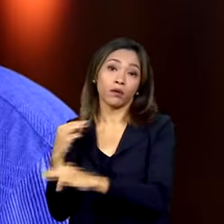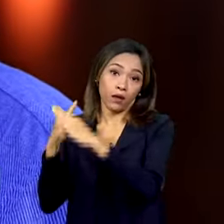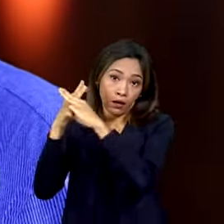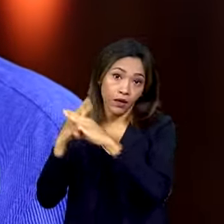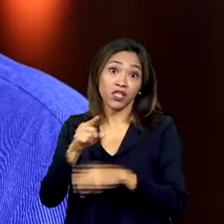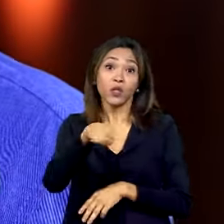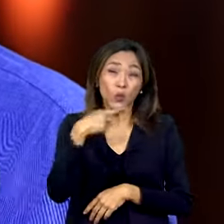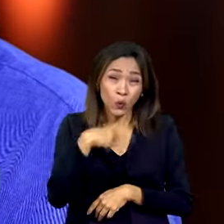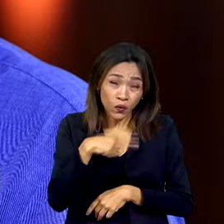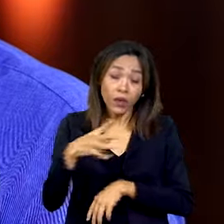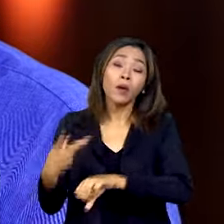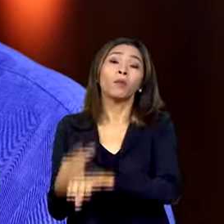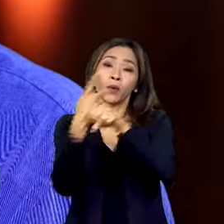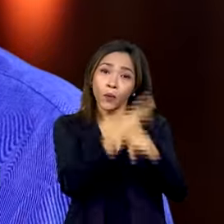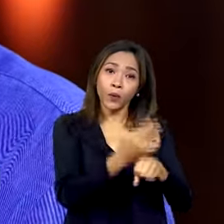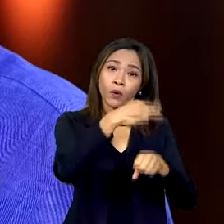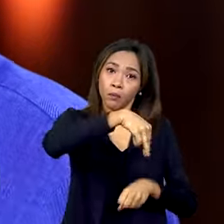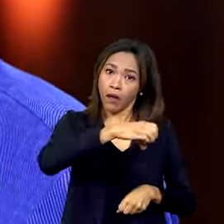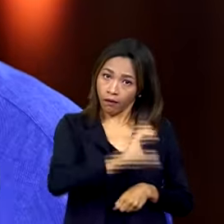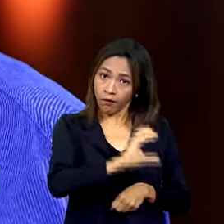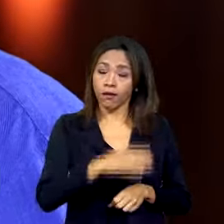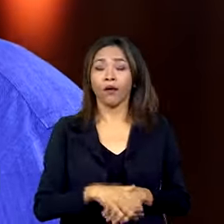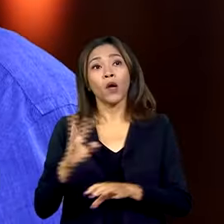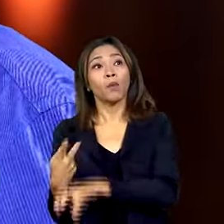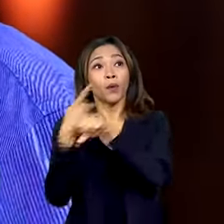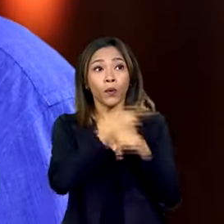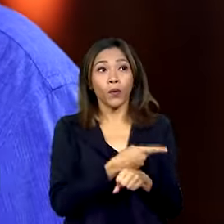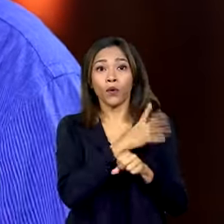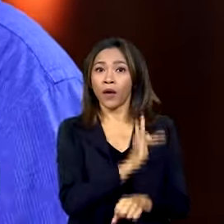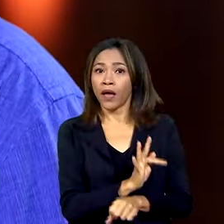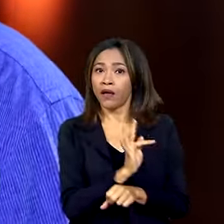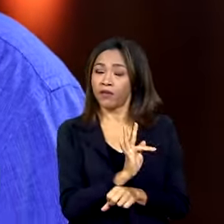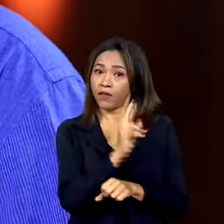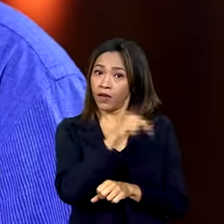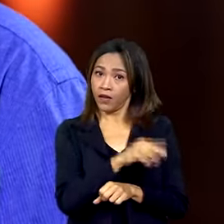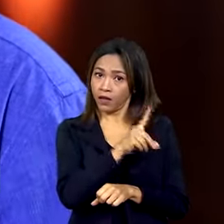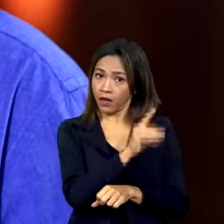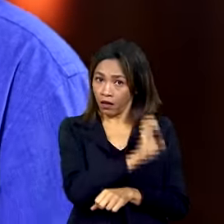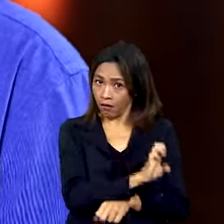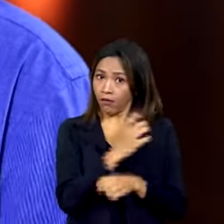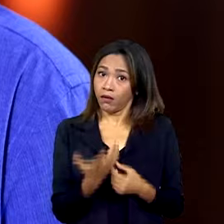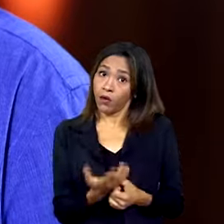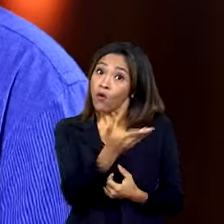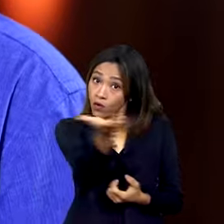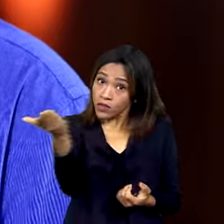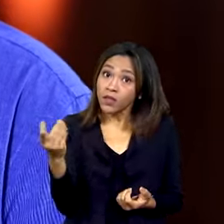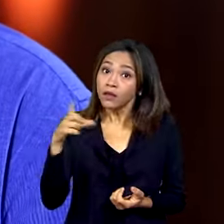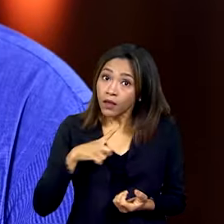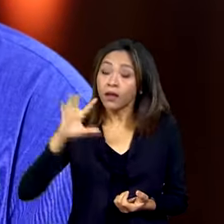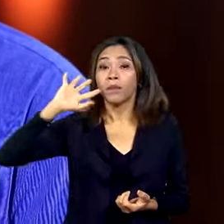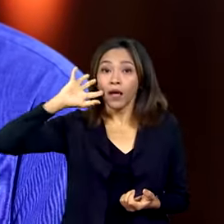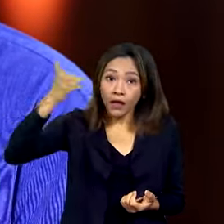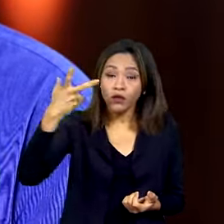Ministério da Educação, procure o FNDE. Ou seja, você tem jeito de